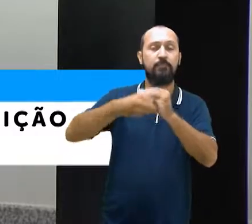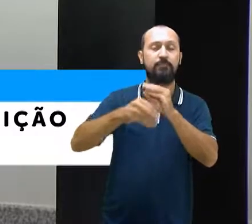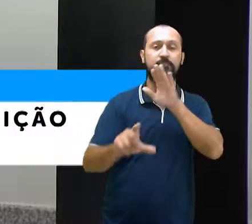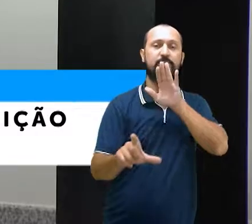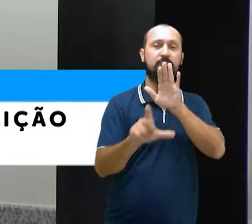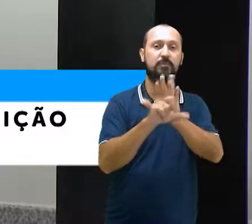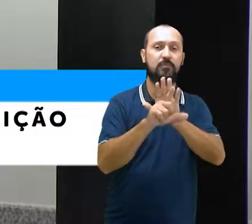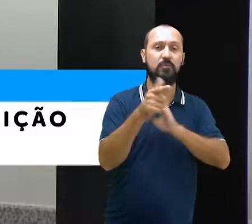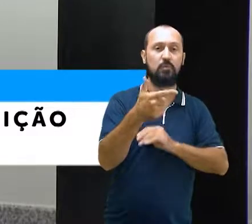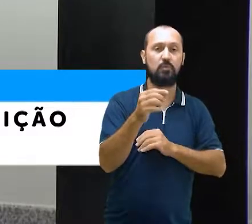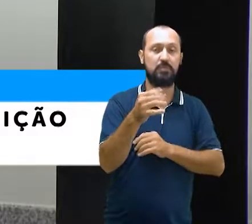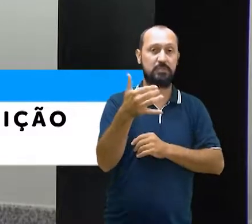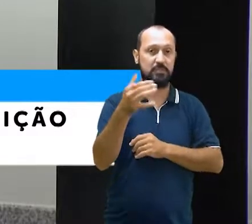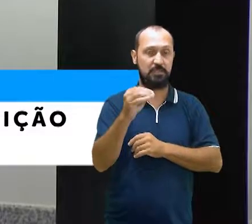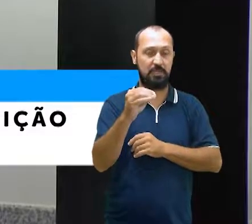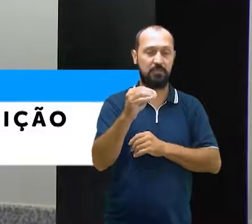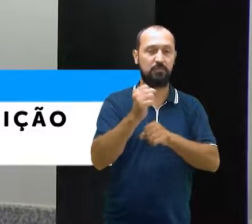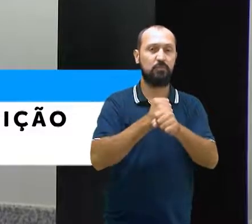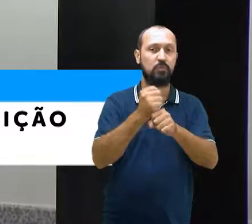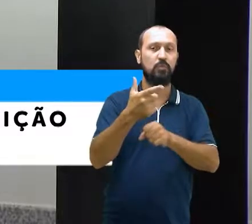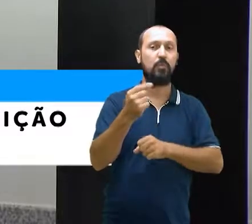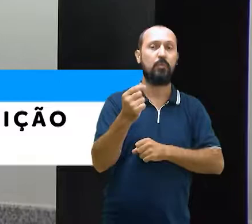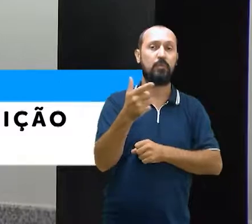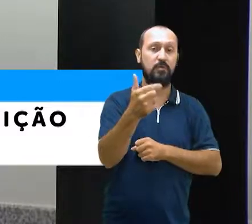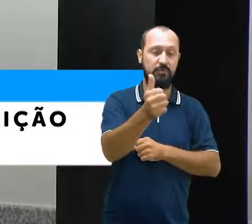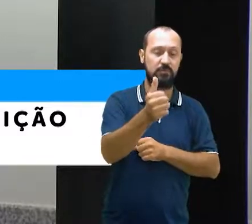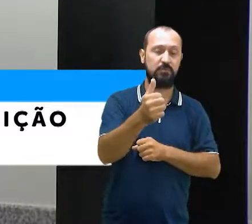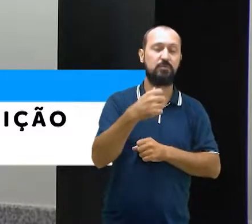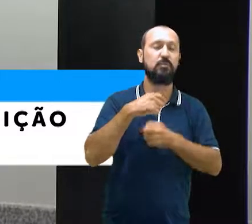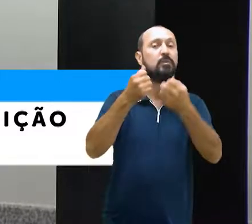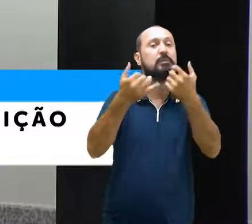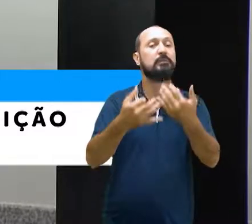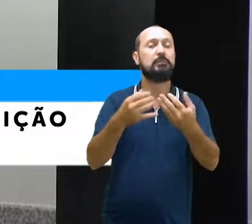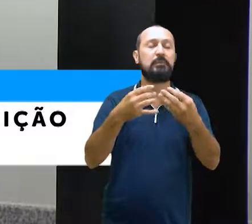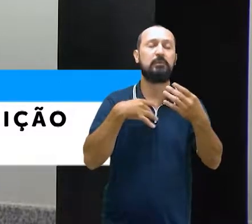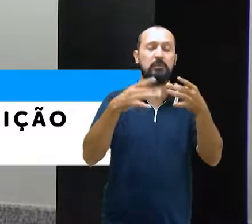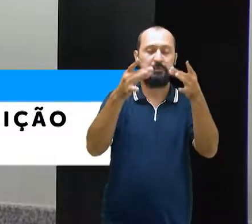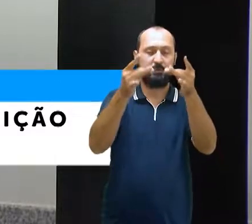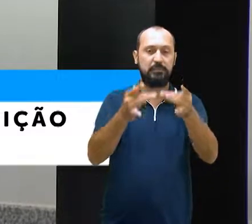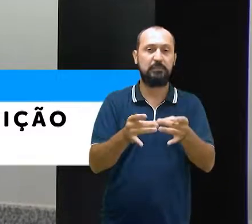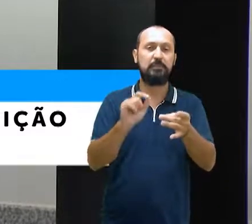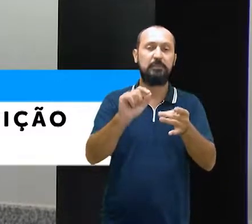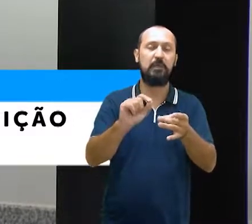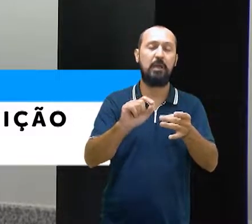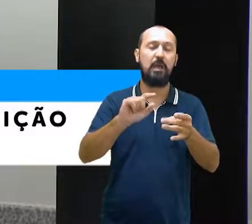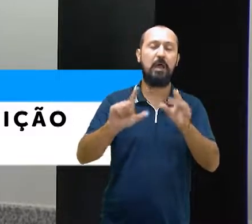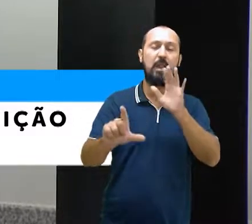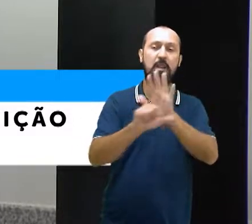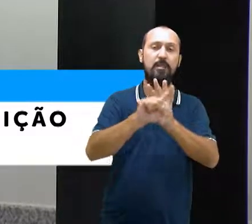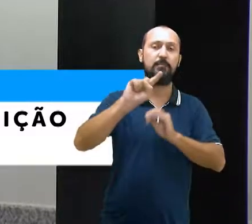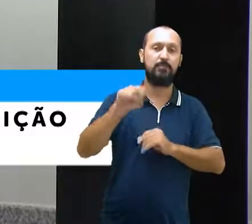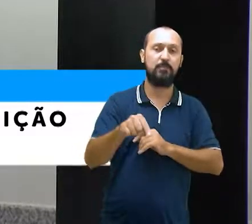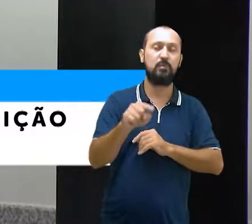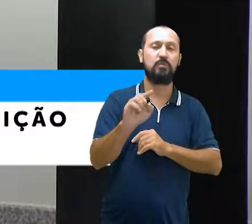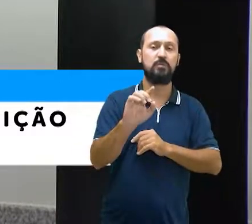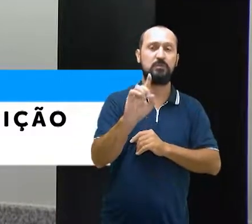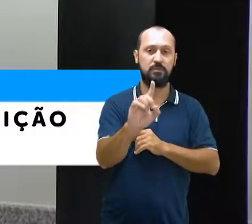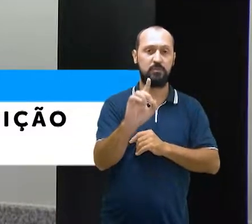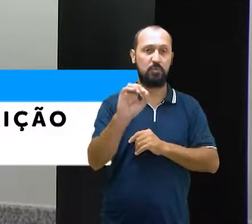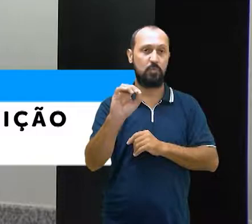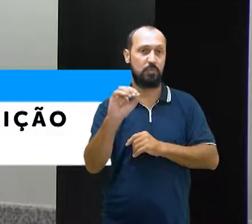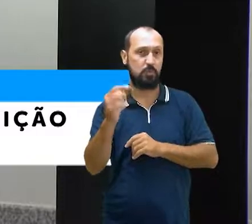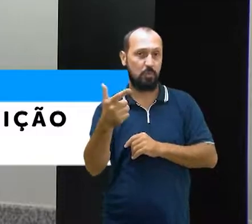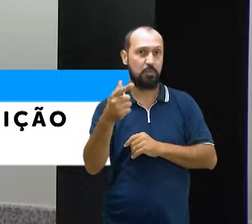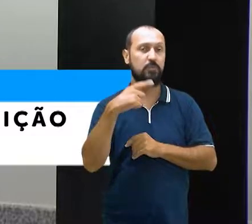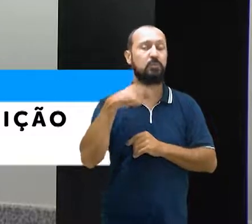favoráveis às emendas ao projeto de lei 210 de 2021, que altera e acrescenta dispositivos à lei